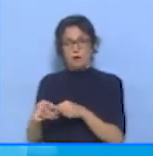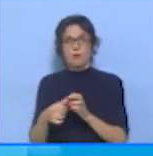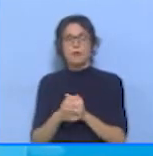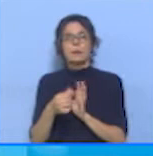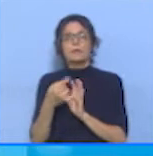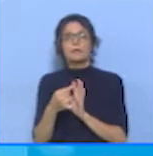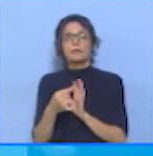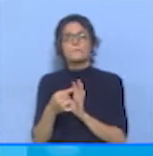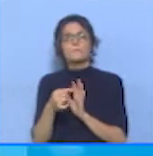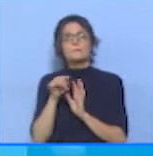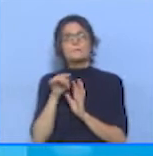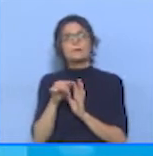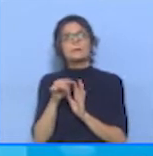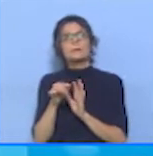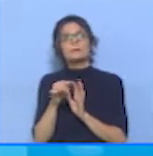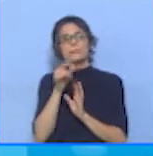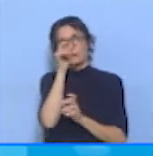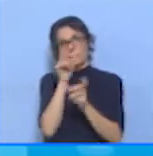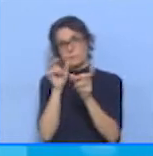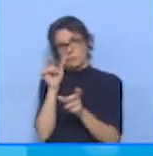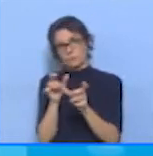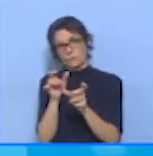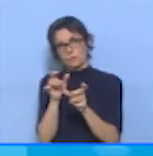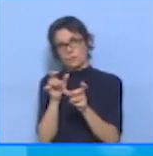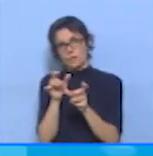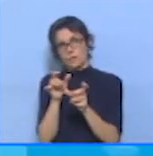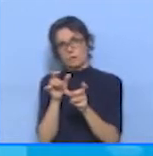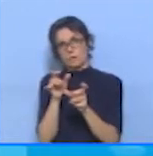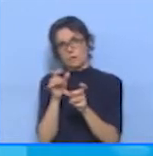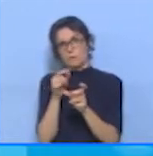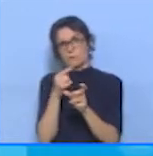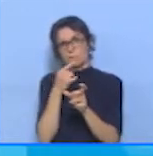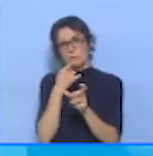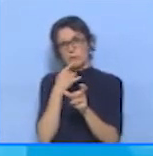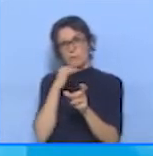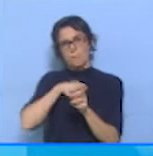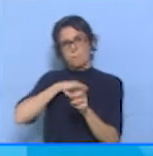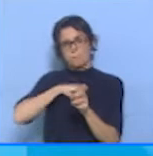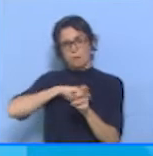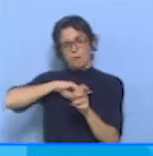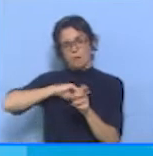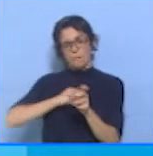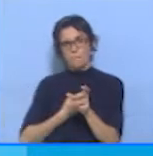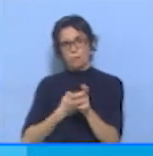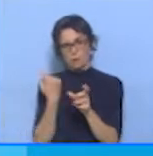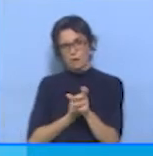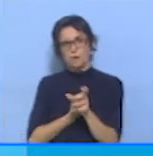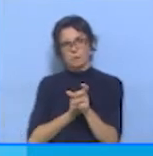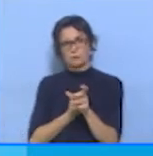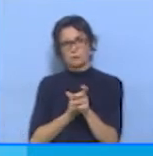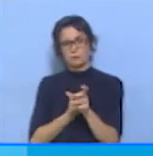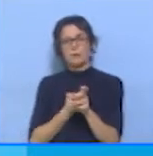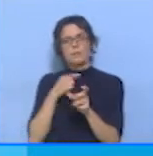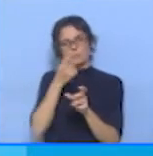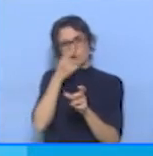na medida em que se sentem chamadas a converter a sua atitude, os seus comportamentos, comecem também a fazer